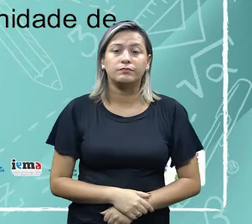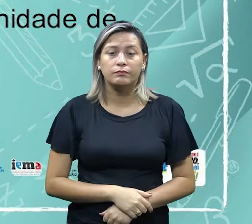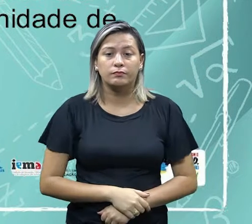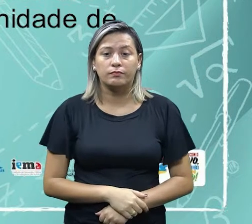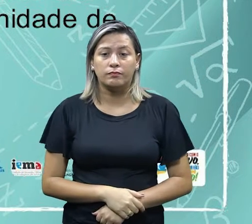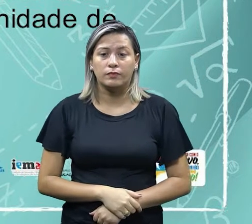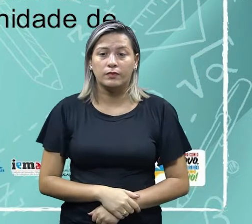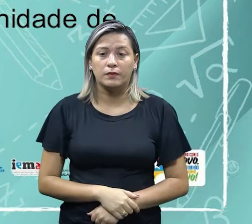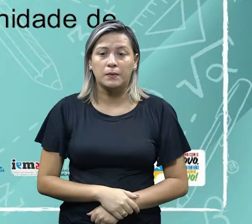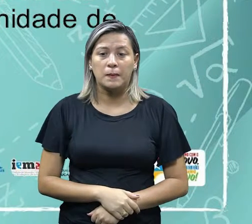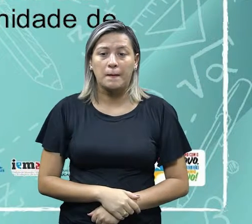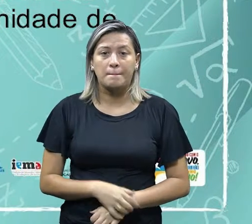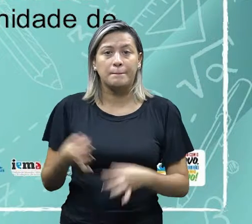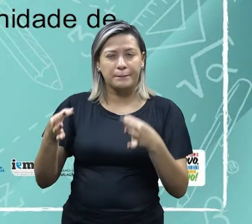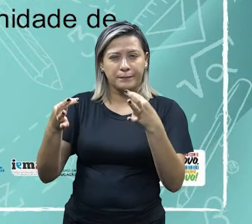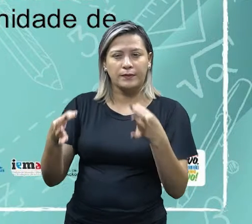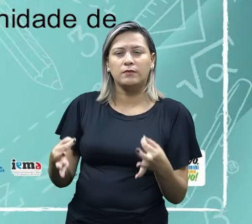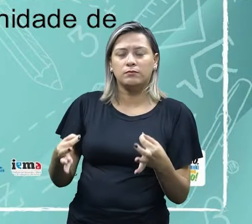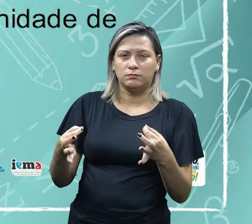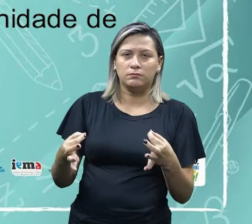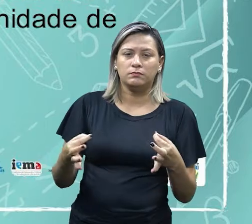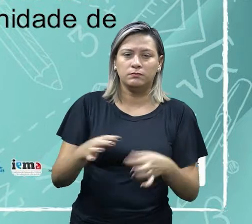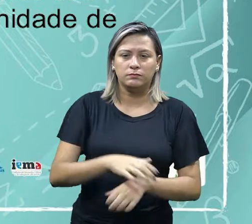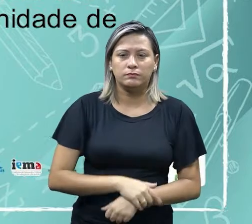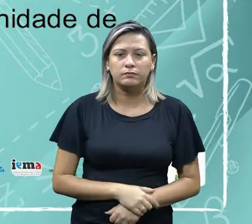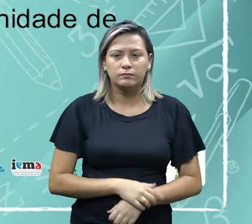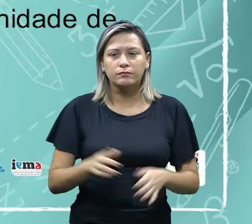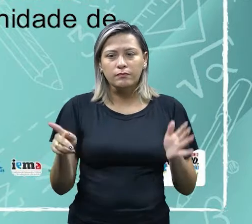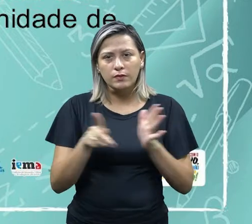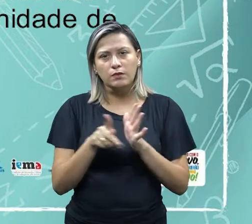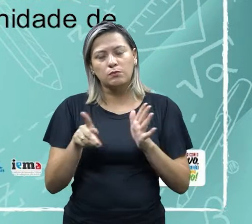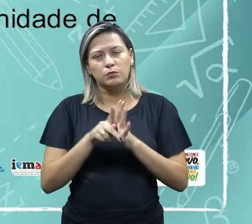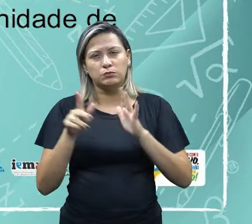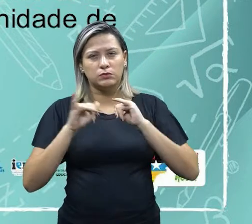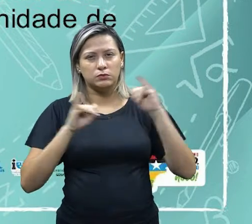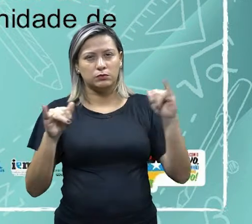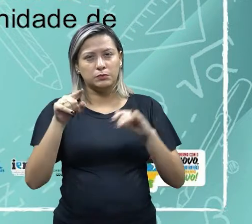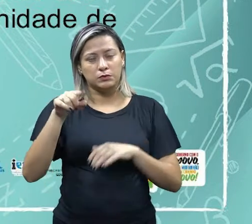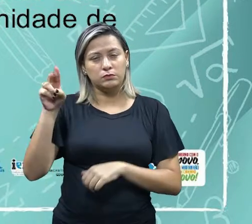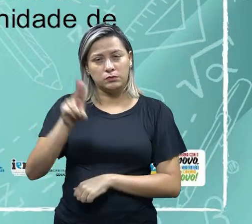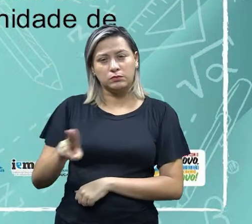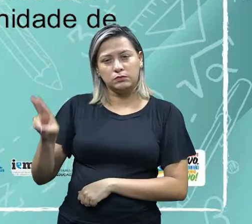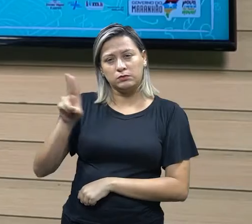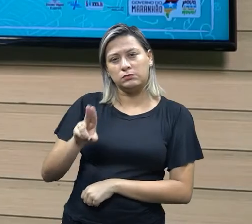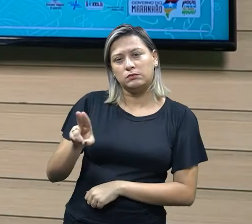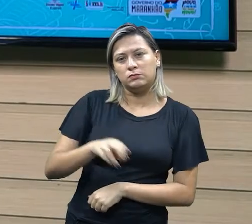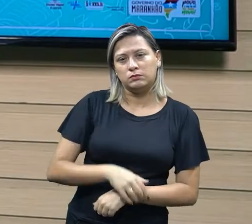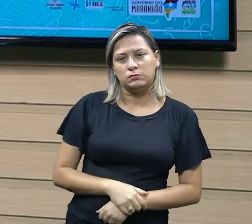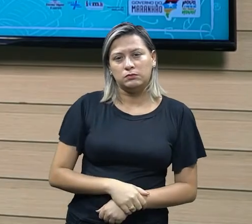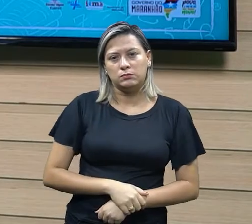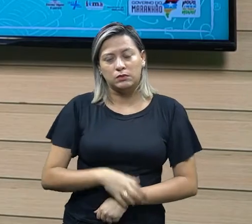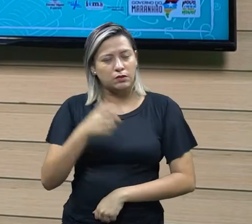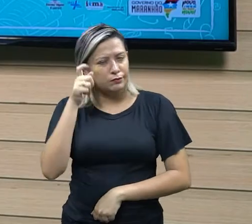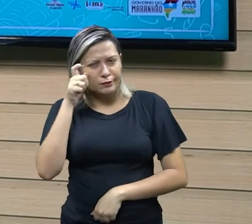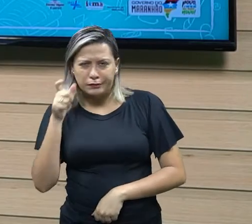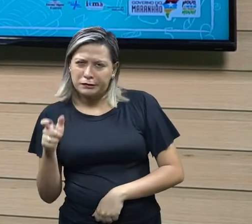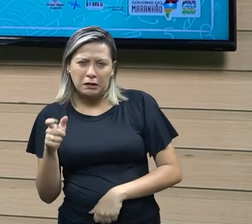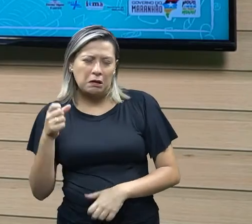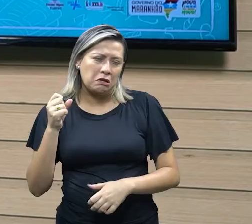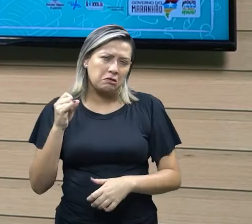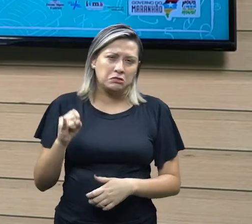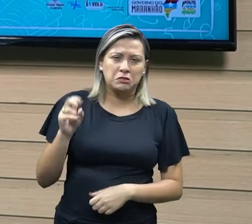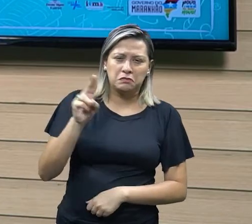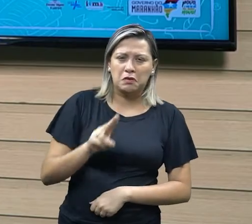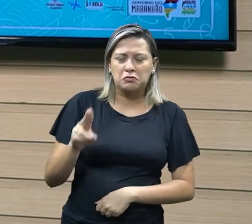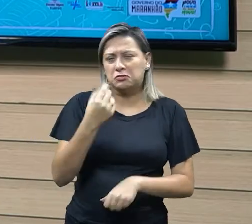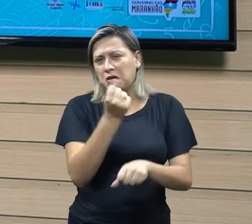as medidas exatas reais de cada uma dessas informações que você vai trabalhar. Não interessa se você vai